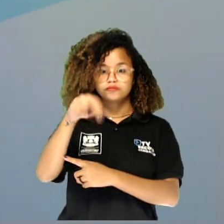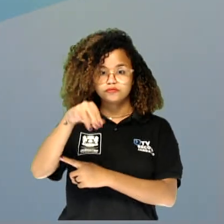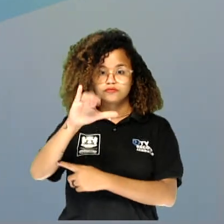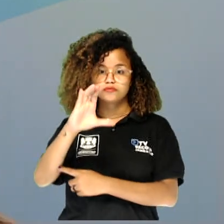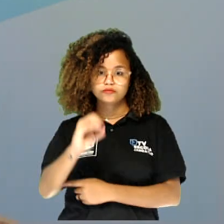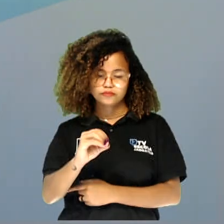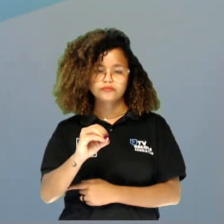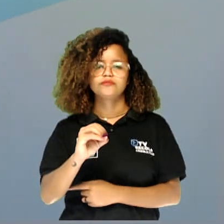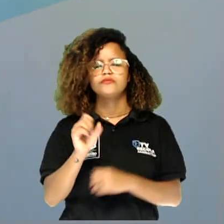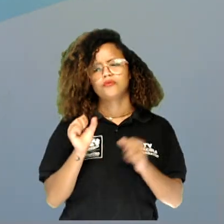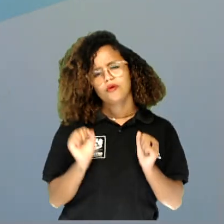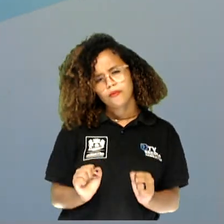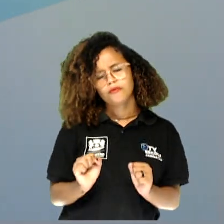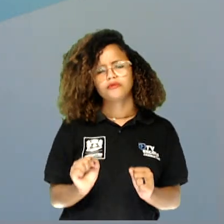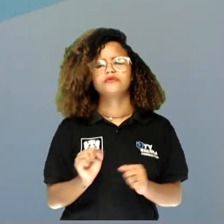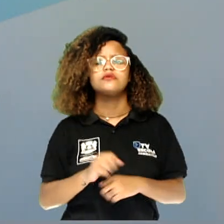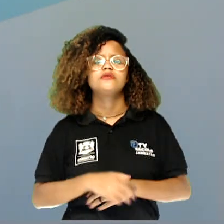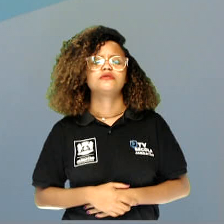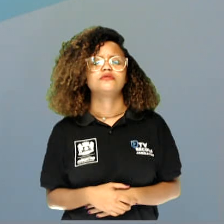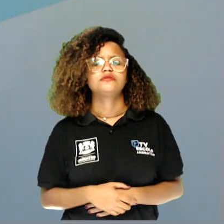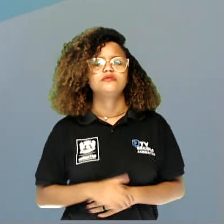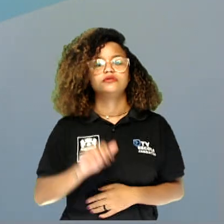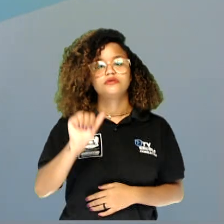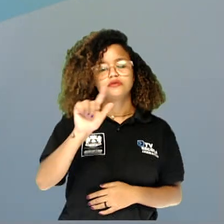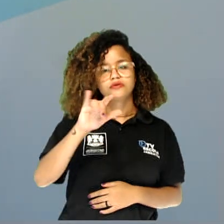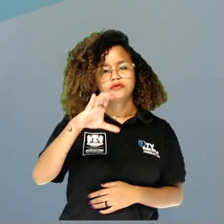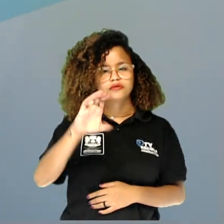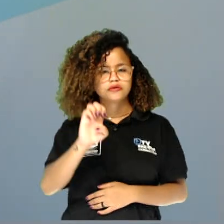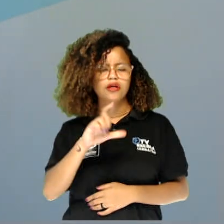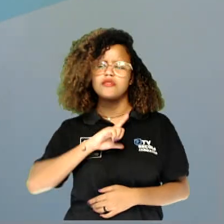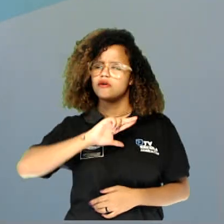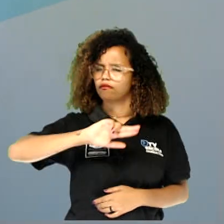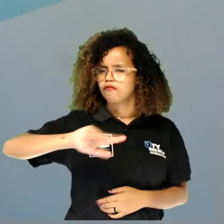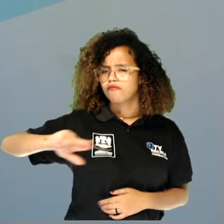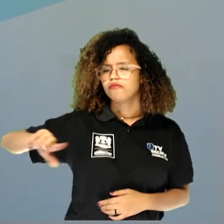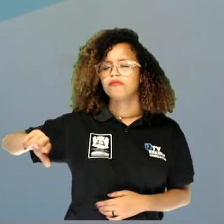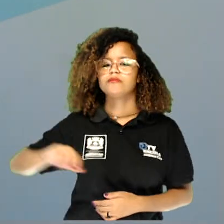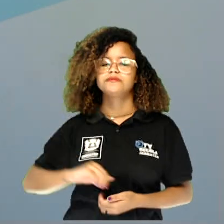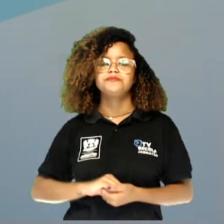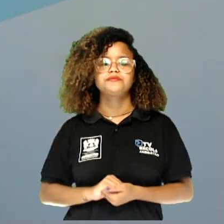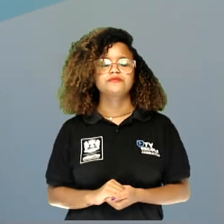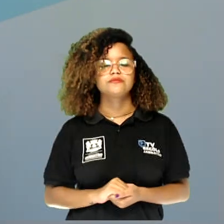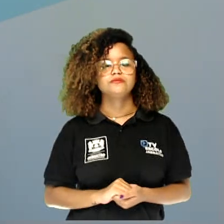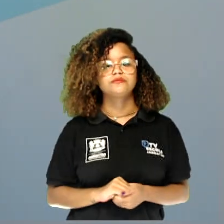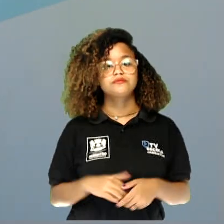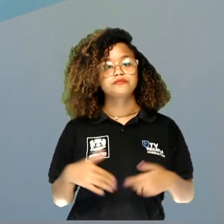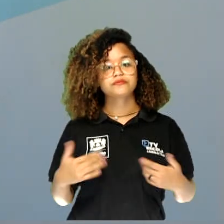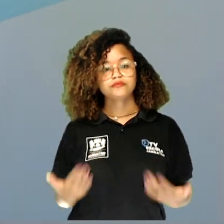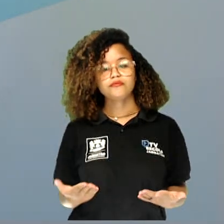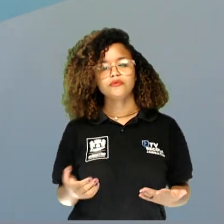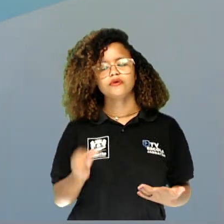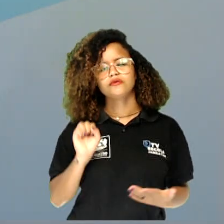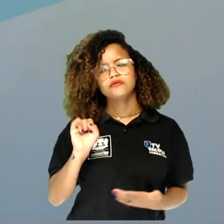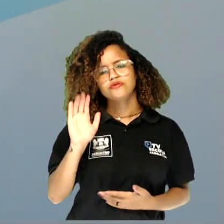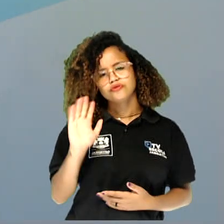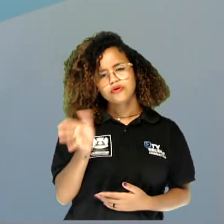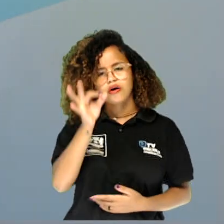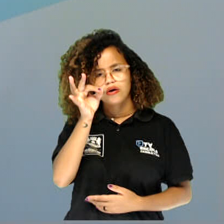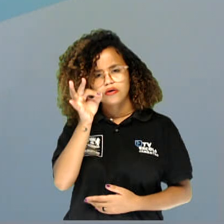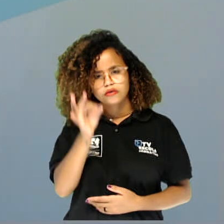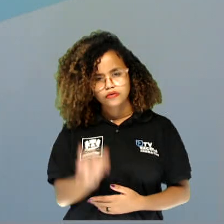Antônio. Pode ser Antônio, pode ser Alice. Tem várias, né? Então, se nós